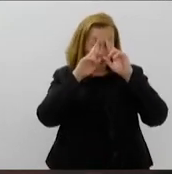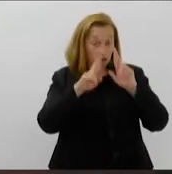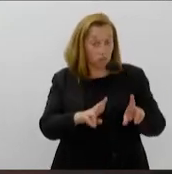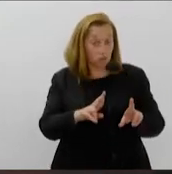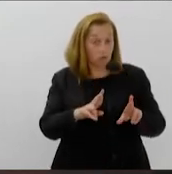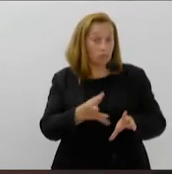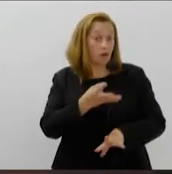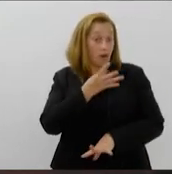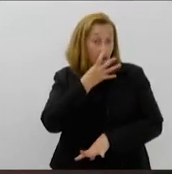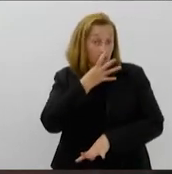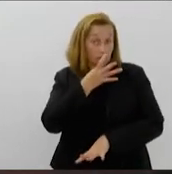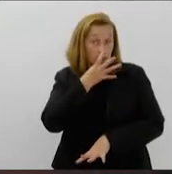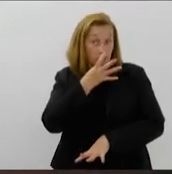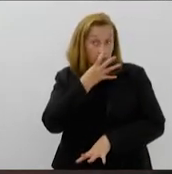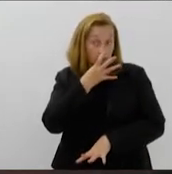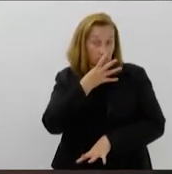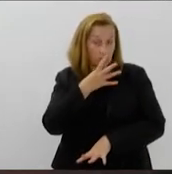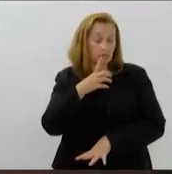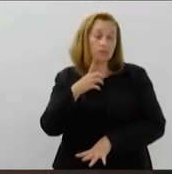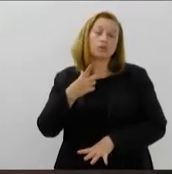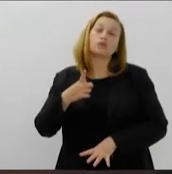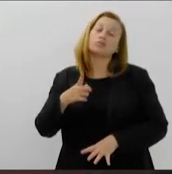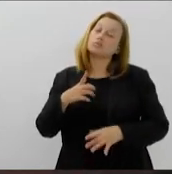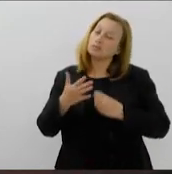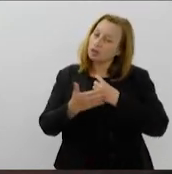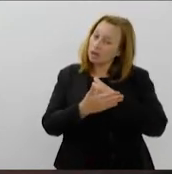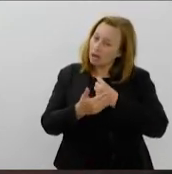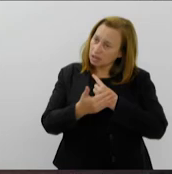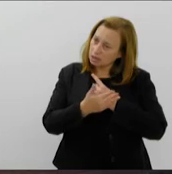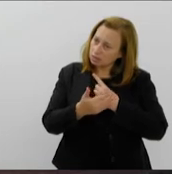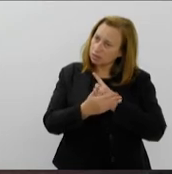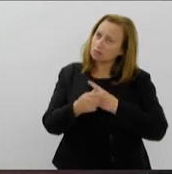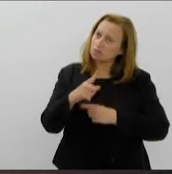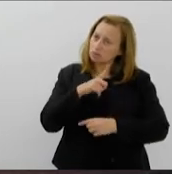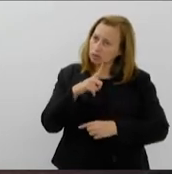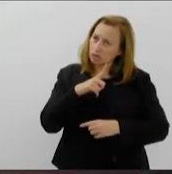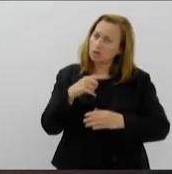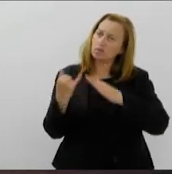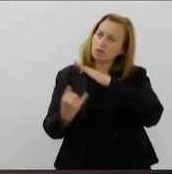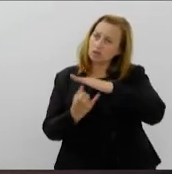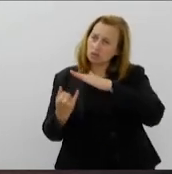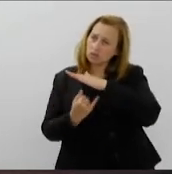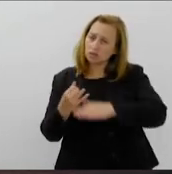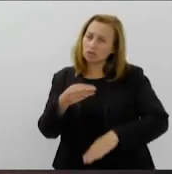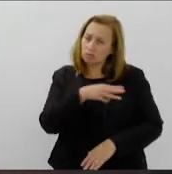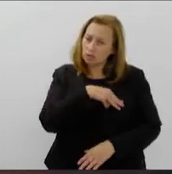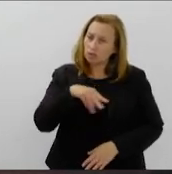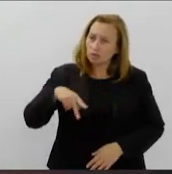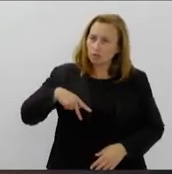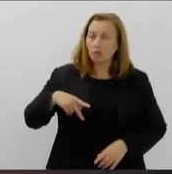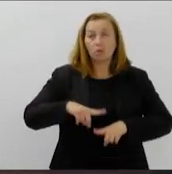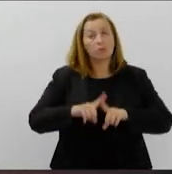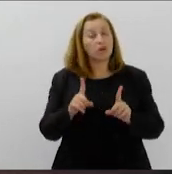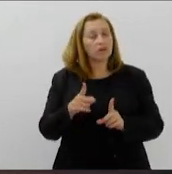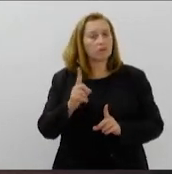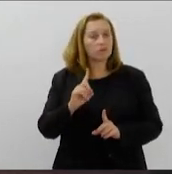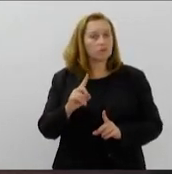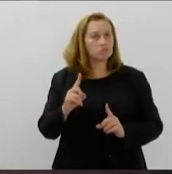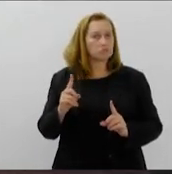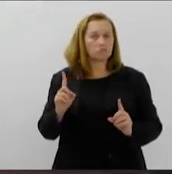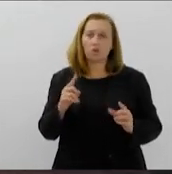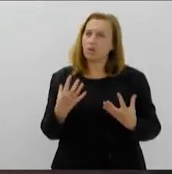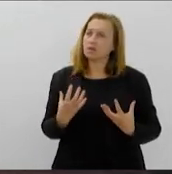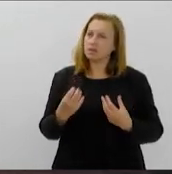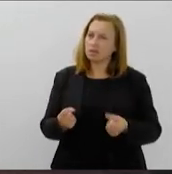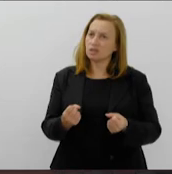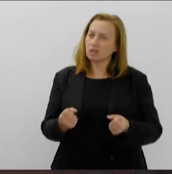admiro, tenho profundo carinho pela instituição Ministério Público, mas não posso concordar